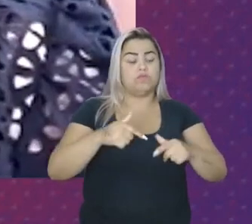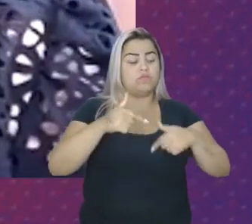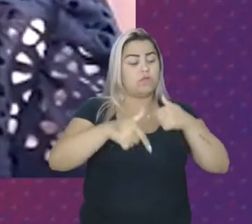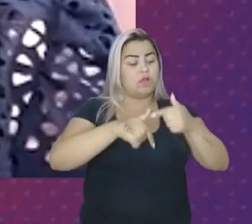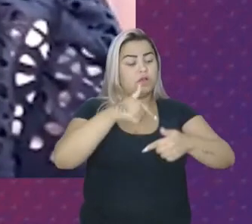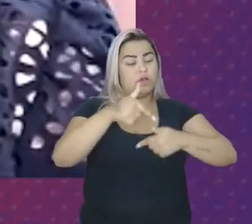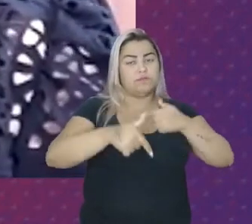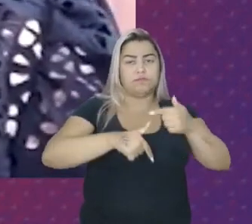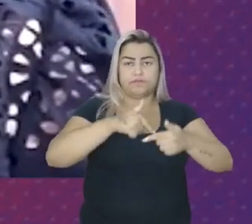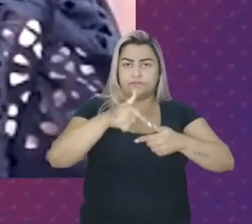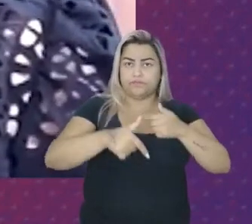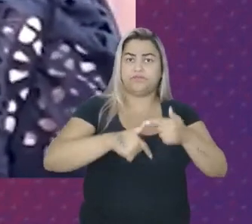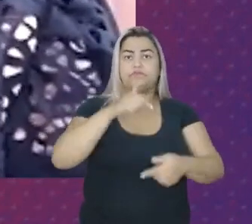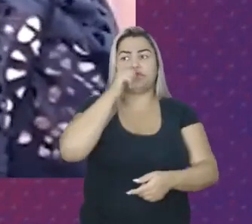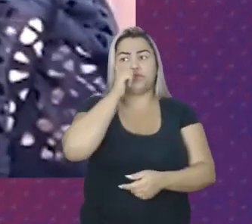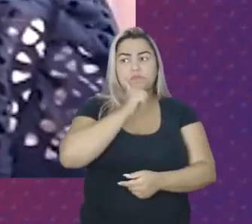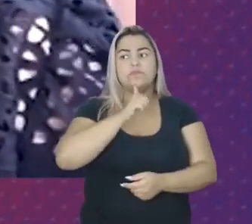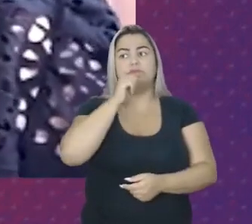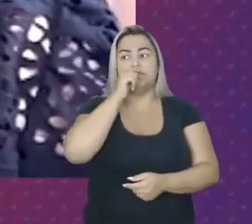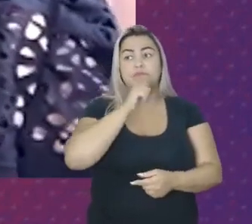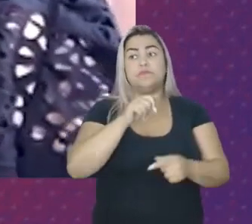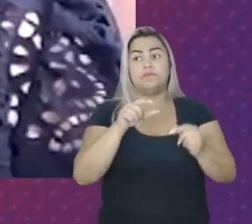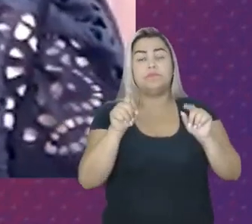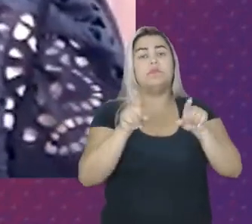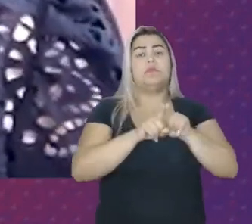gente, enquanto mulher, foi atingida